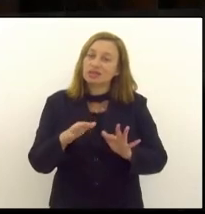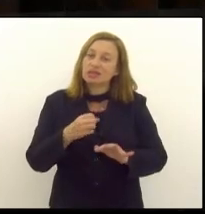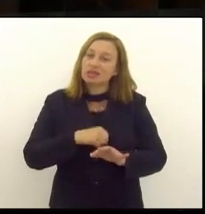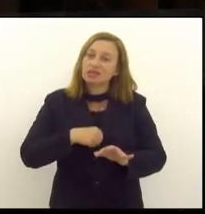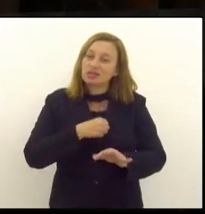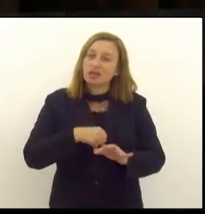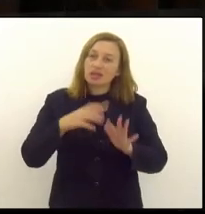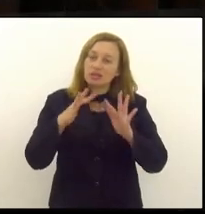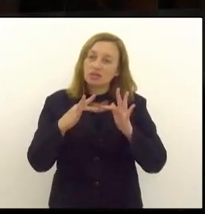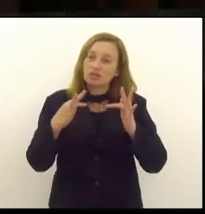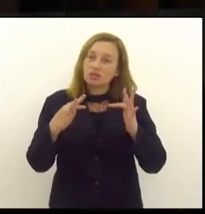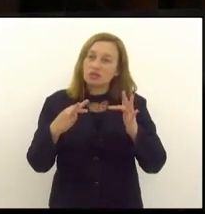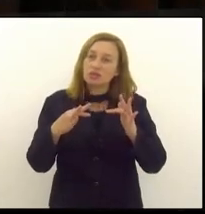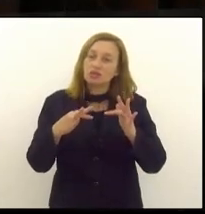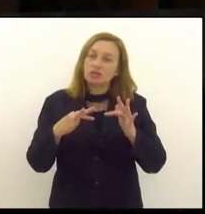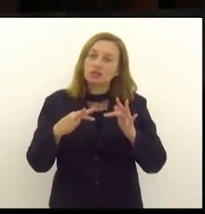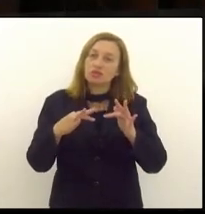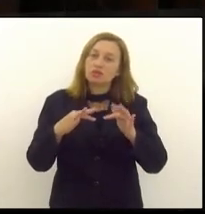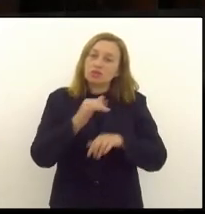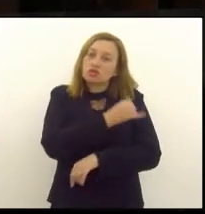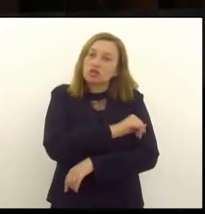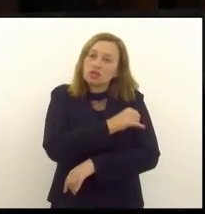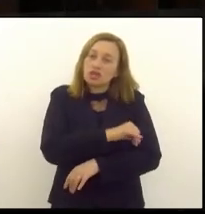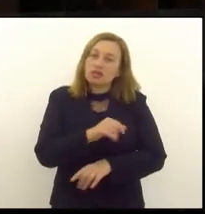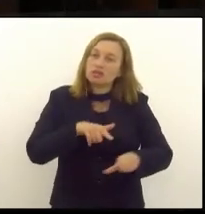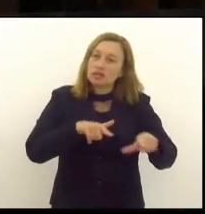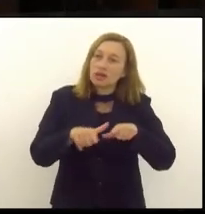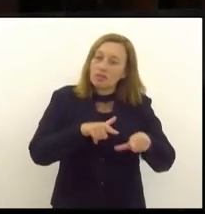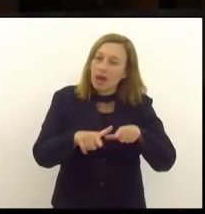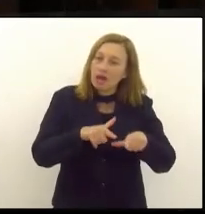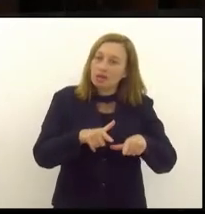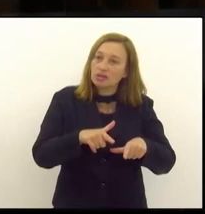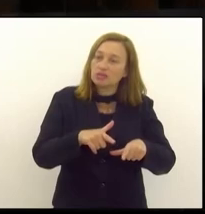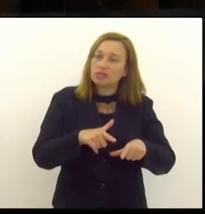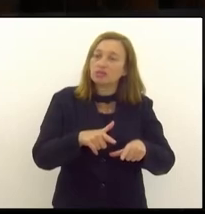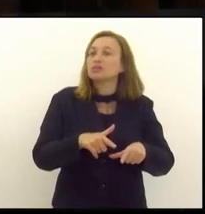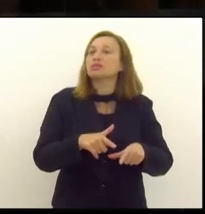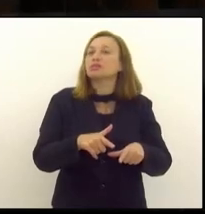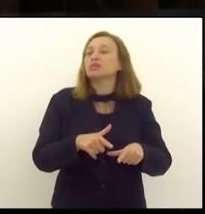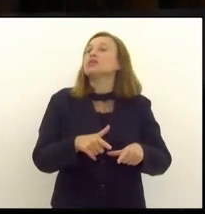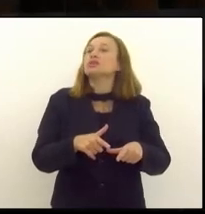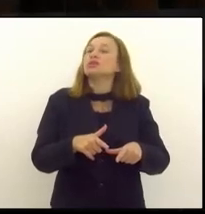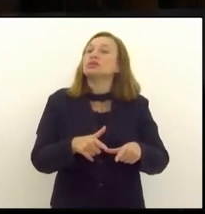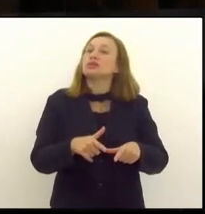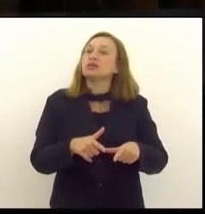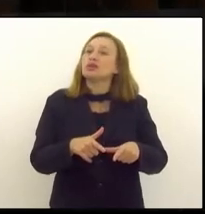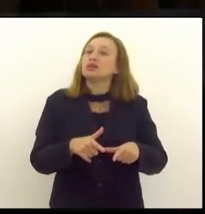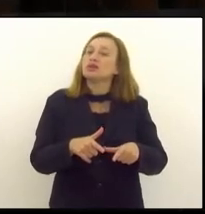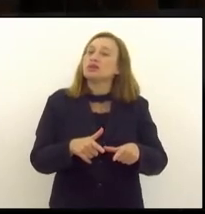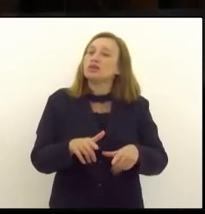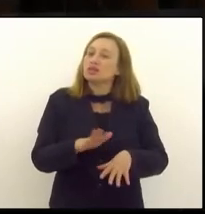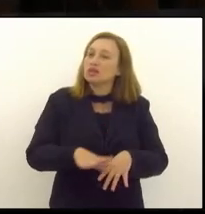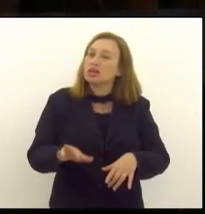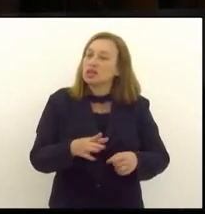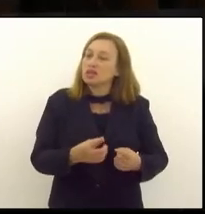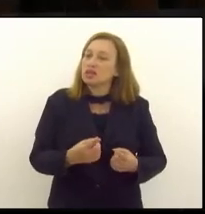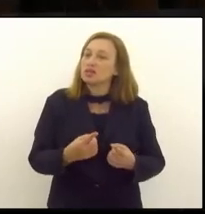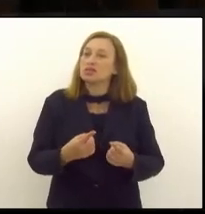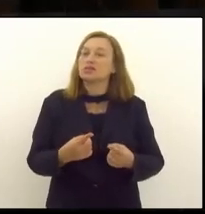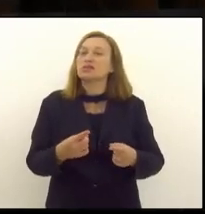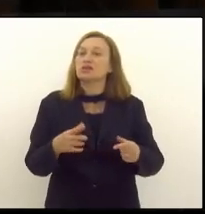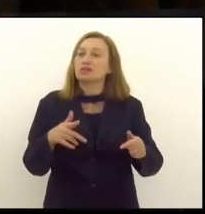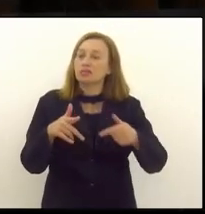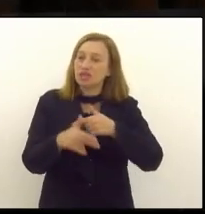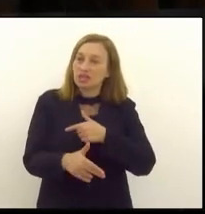combate ao trabalho infantil, de estar presente nas escolas públicas, de incentivar a aprendizagem profissional para que, de fato, os nossos adolescentes estejam